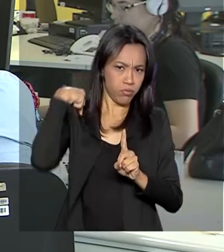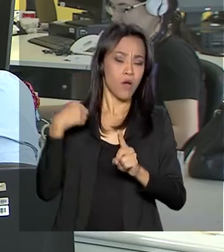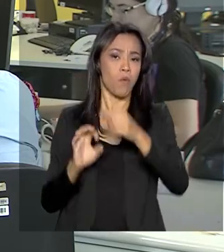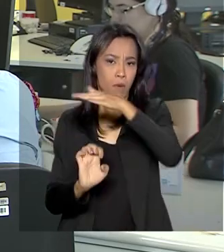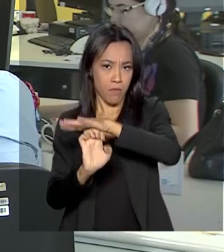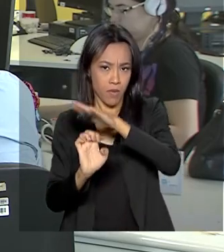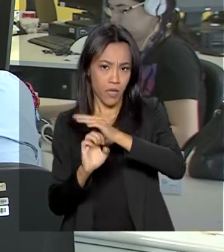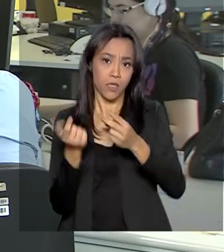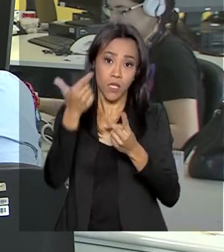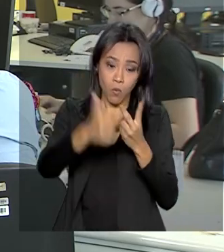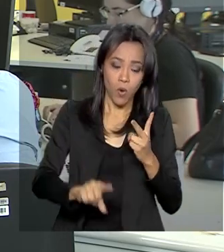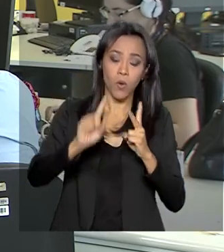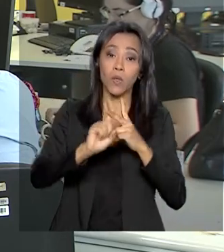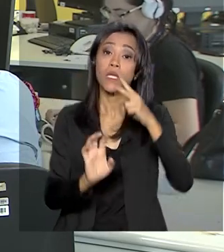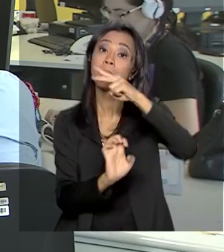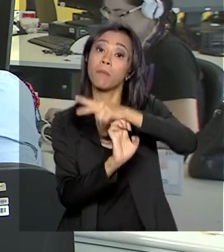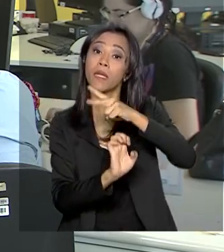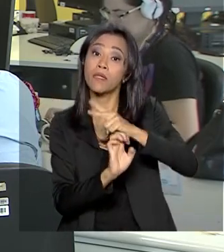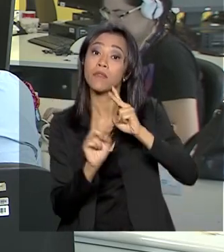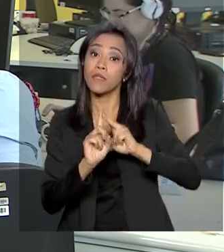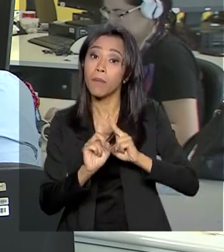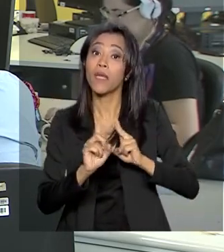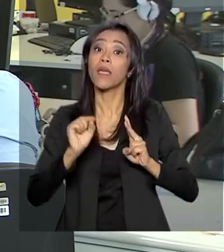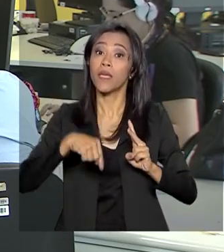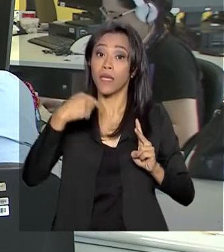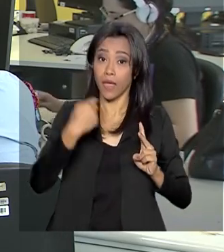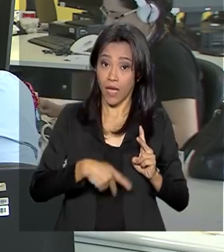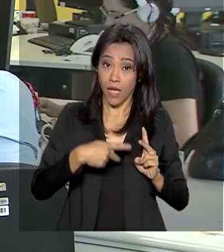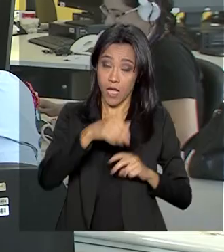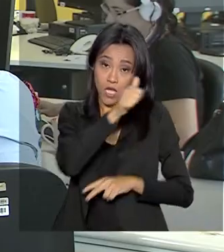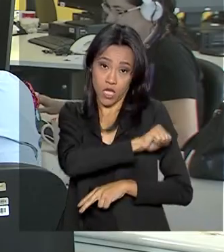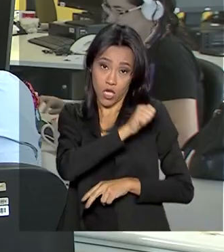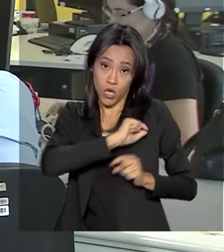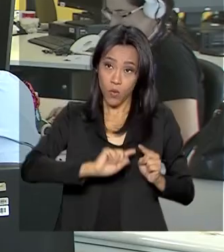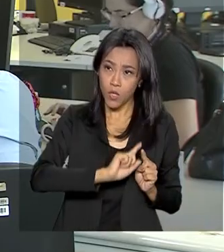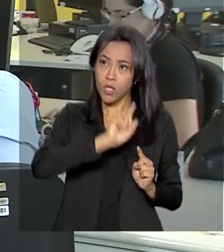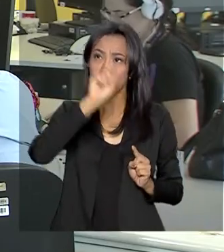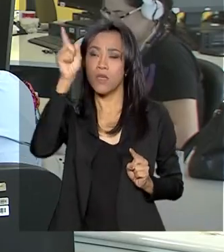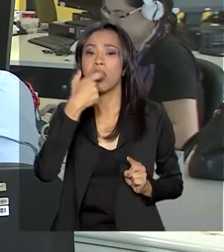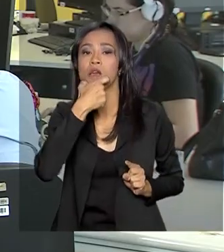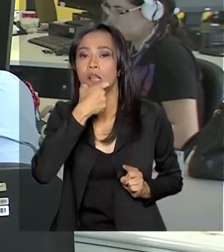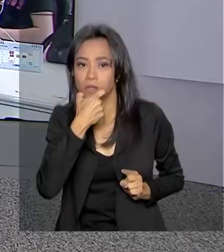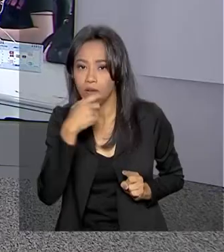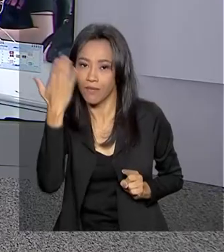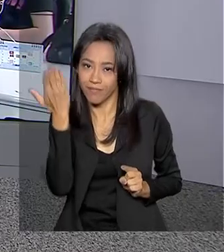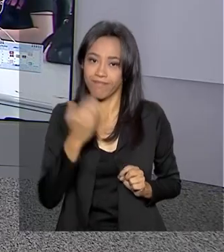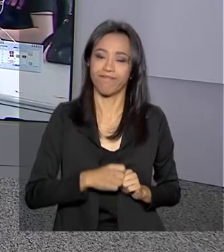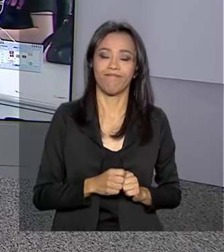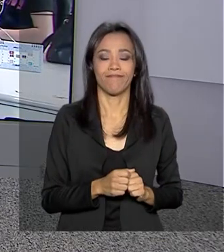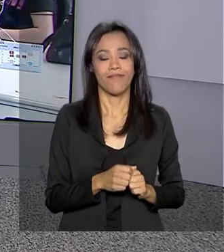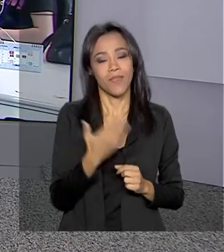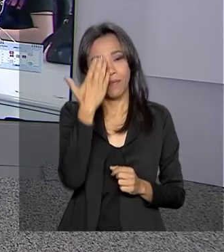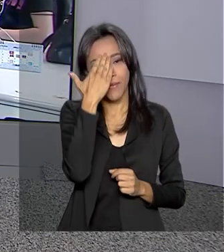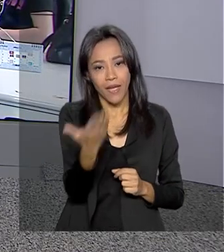em seguida a Norwegian Air, que opera voos entre Londres e Rio de Janeiro. Voltamos com você, Carla. Obrigada, Priscila, pela sua participação.